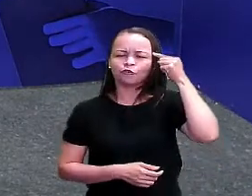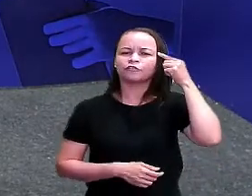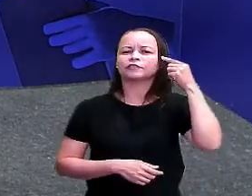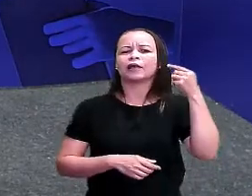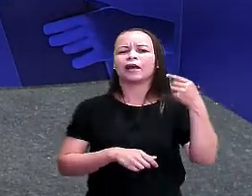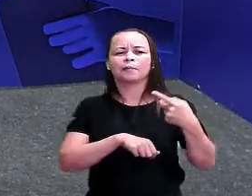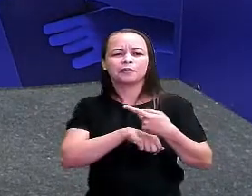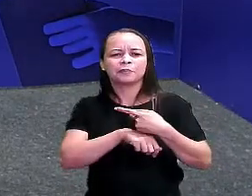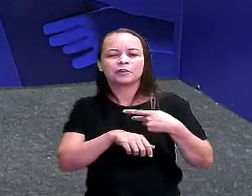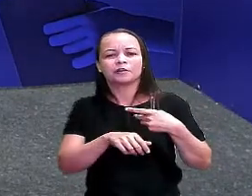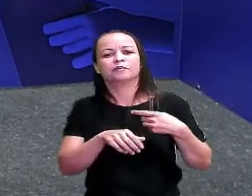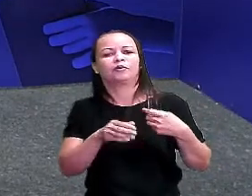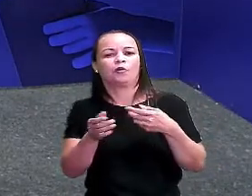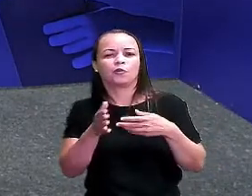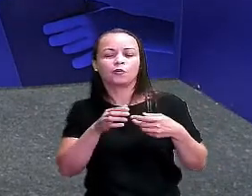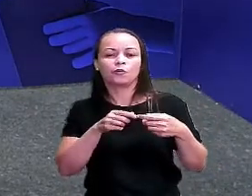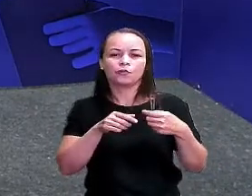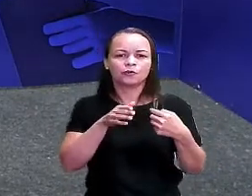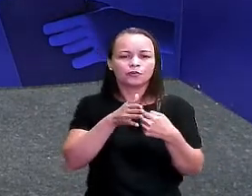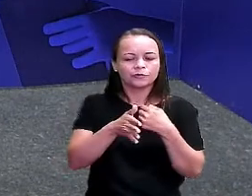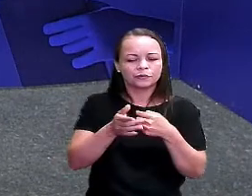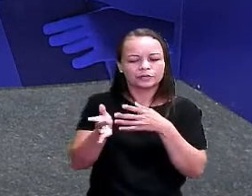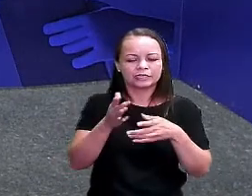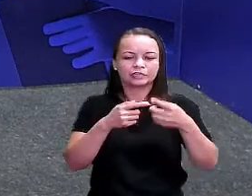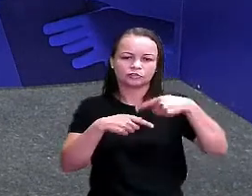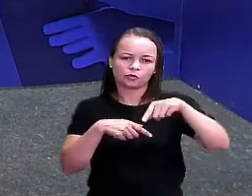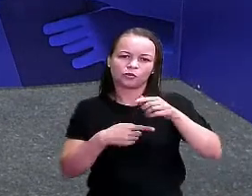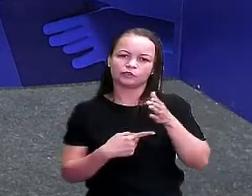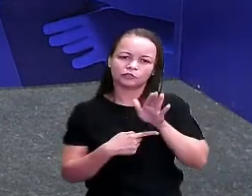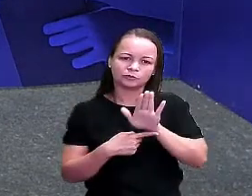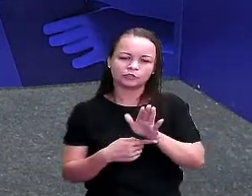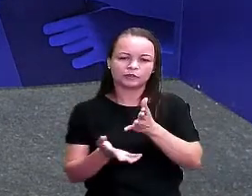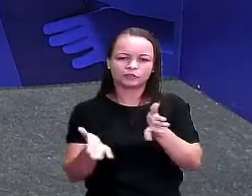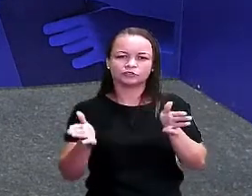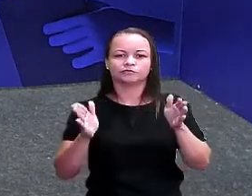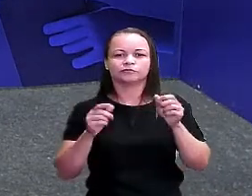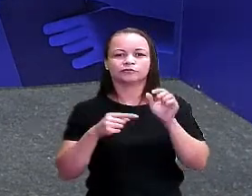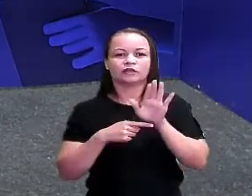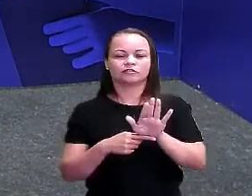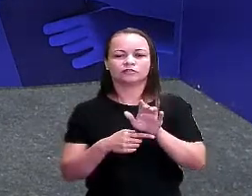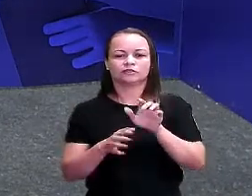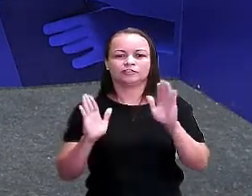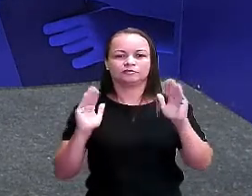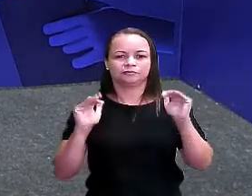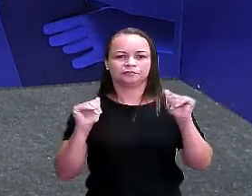procurar lá nas redes sociais, que eu estou disponível para ajudar todos vocês. Até a próxima aula!